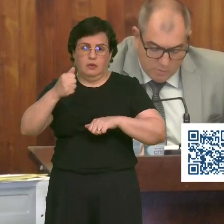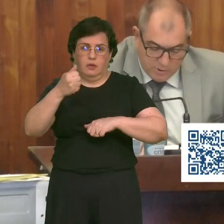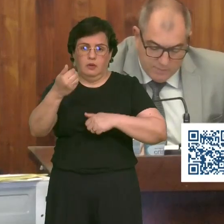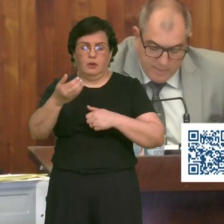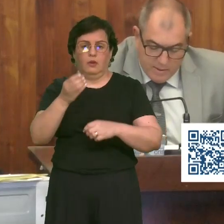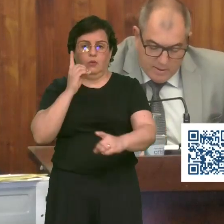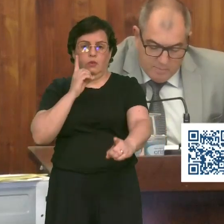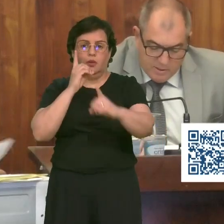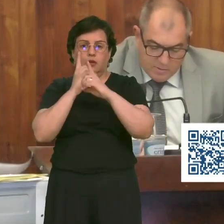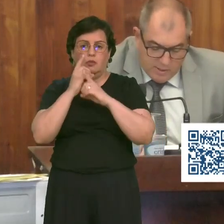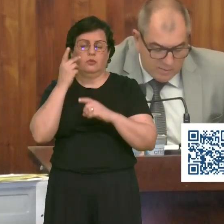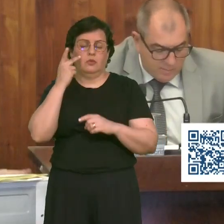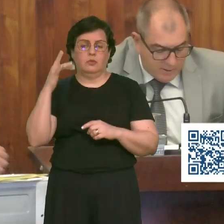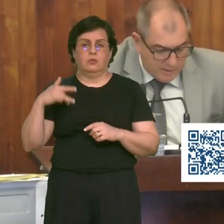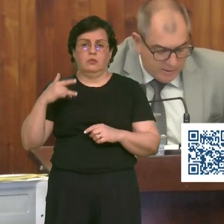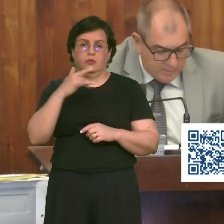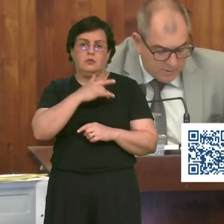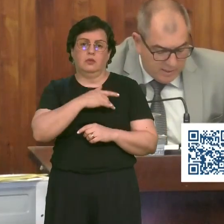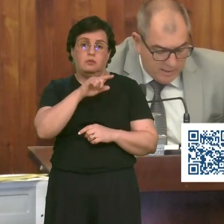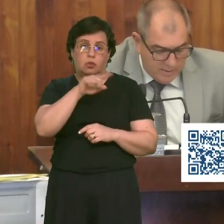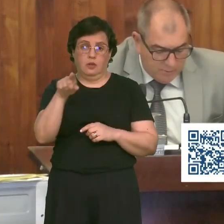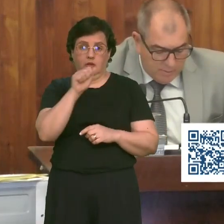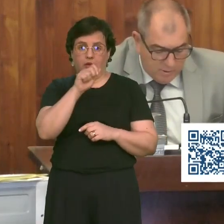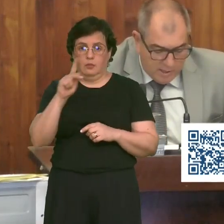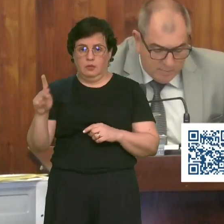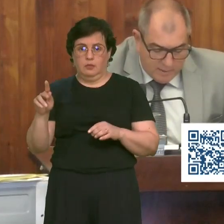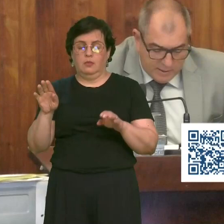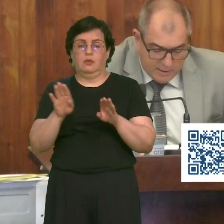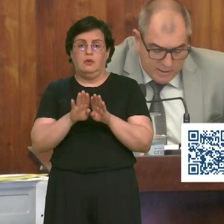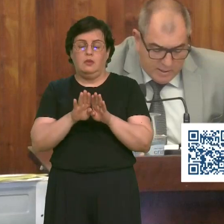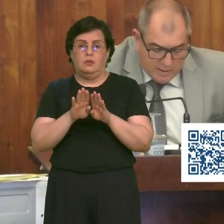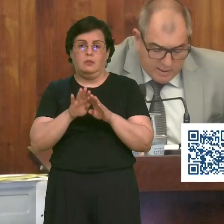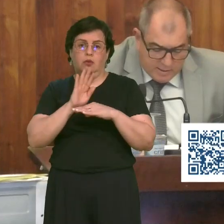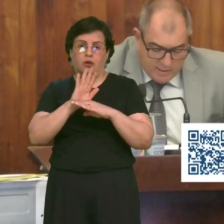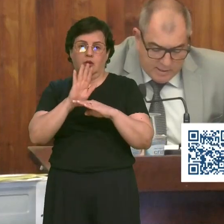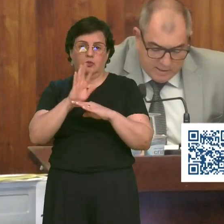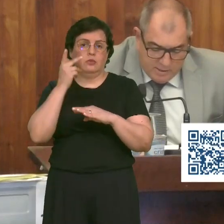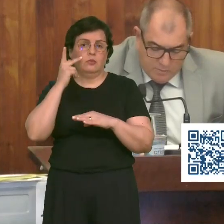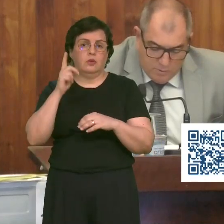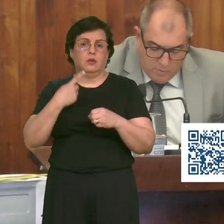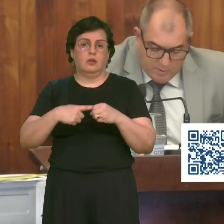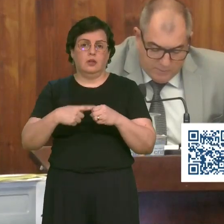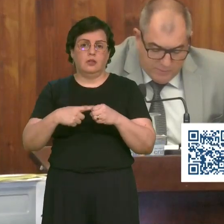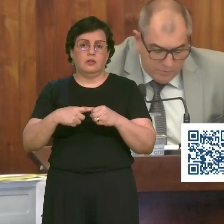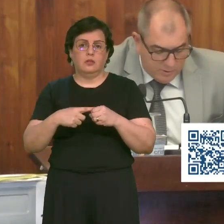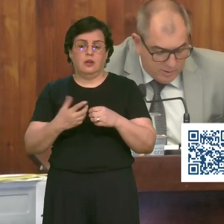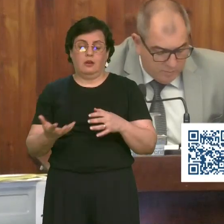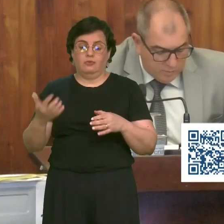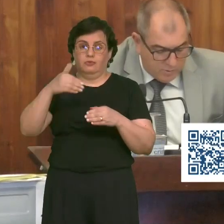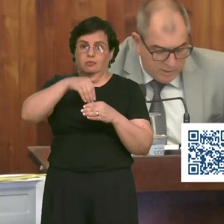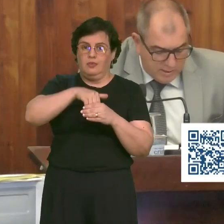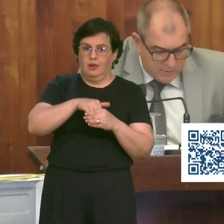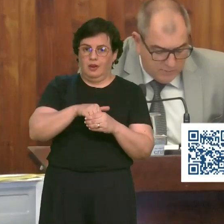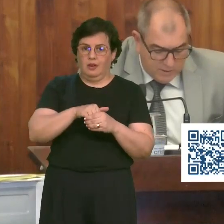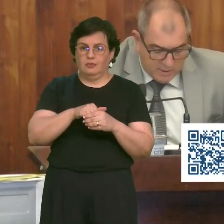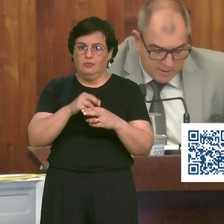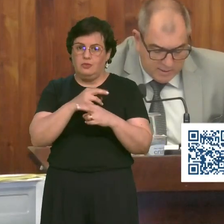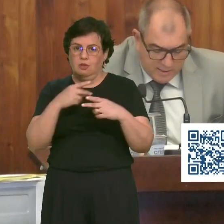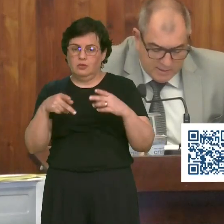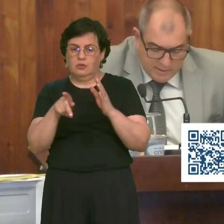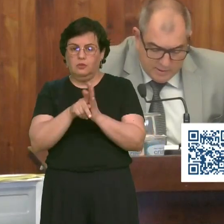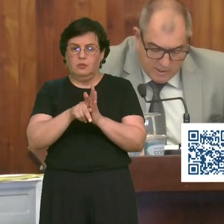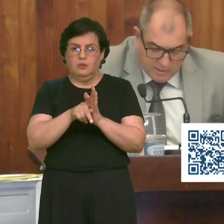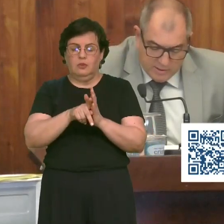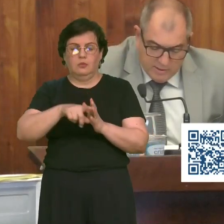à área da saúde mencionados aplicativos além de colaborar para que as cidades sem cura no perfil de atributos que identifique